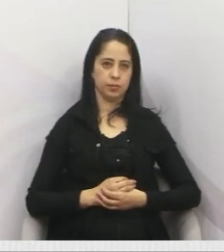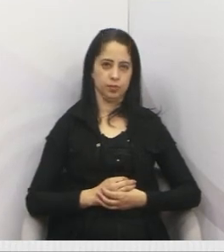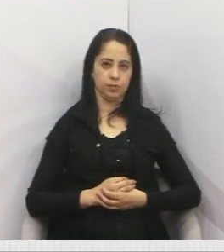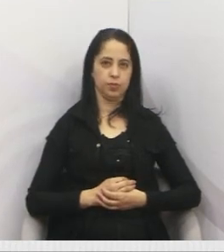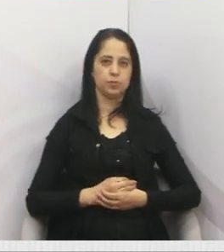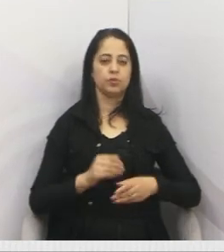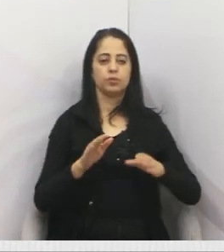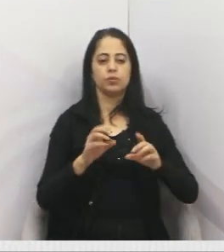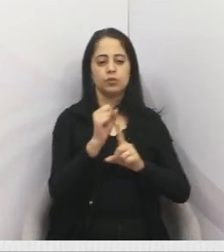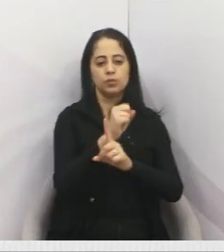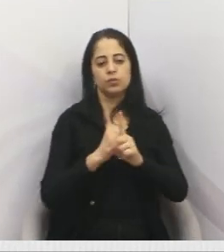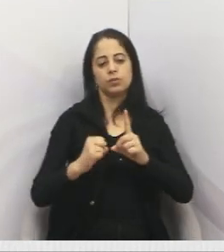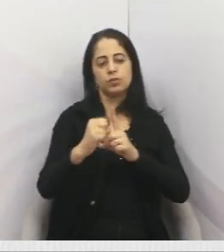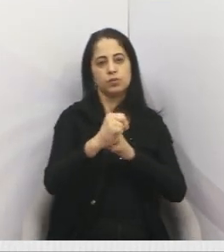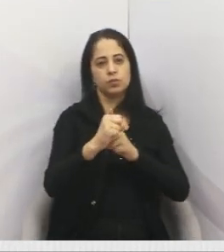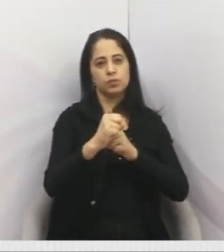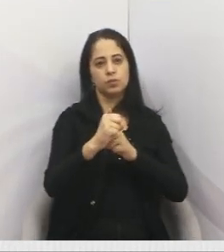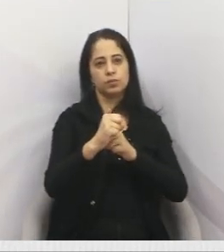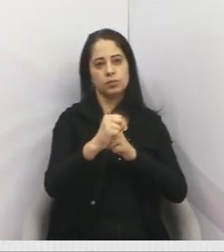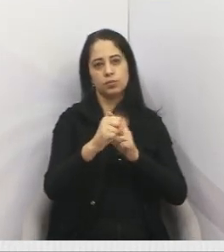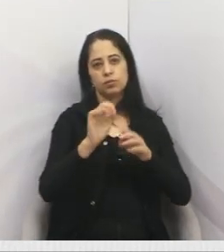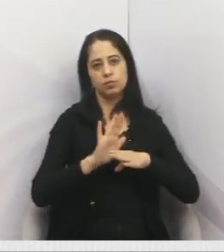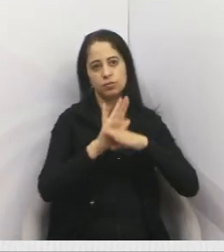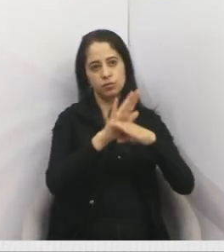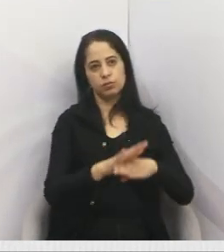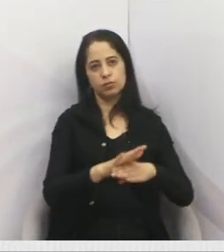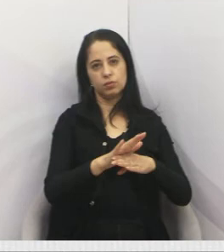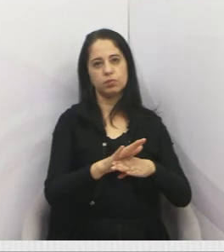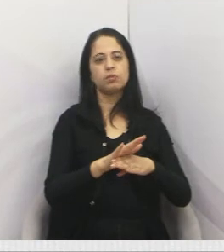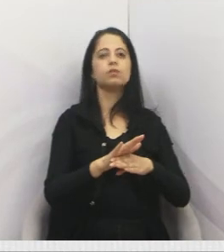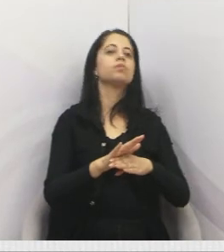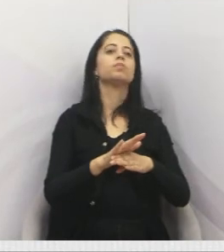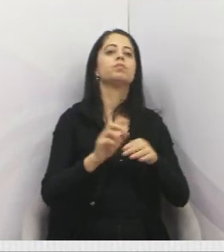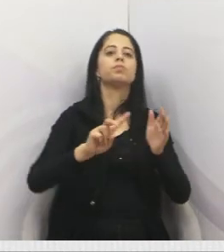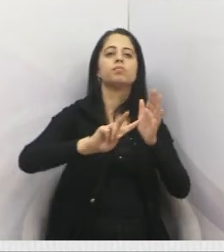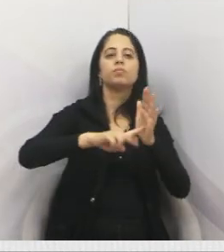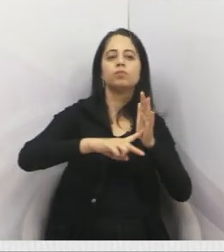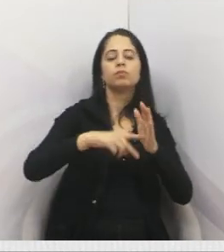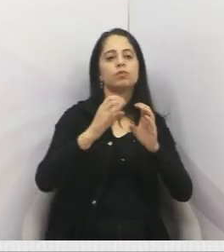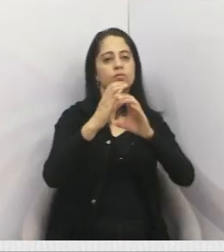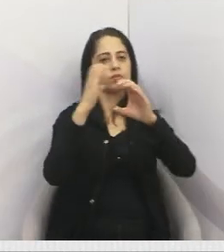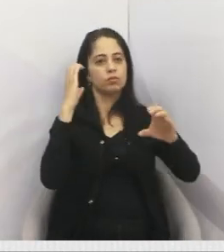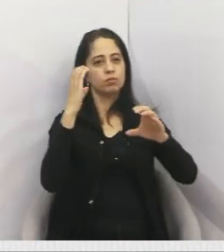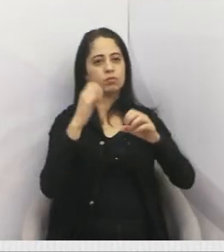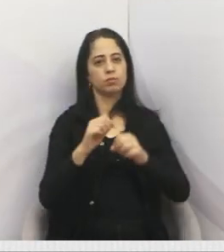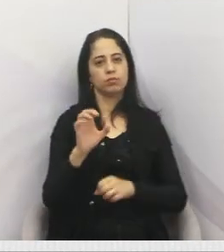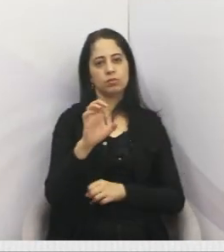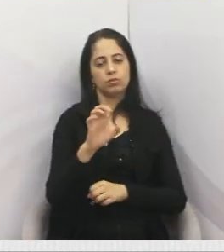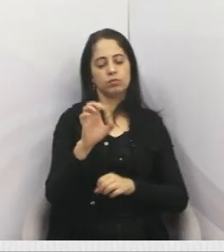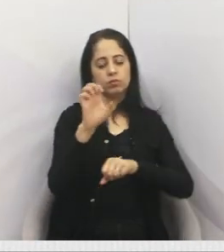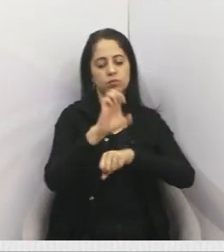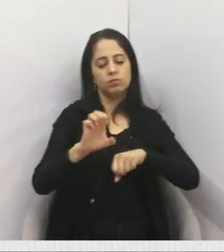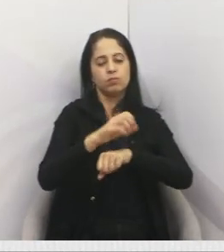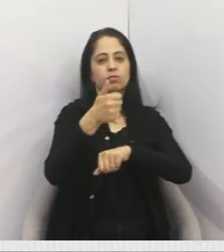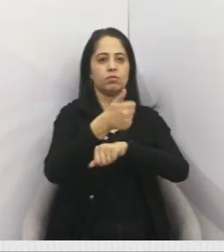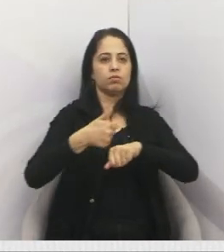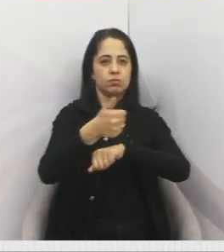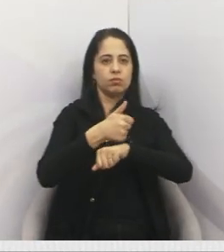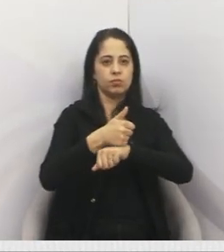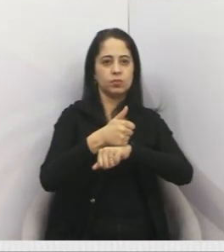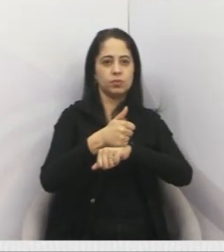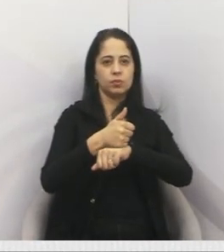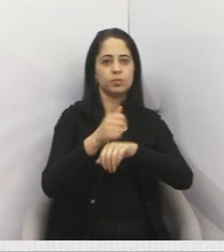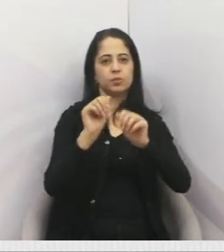Movimentos populares, moradores do Parque Califórnia, entidades de classe sindical e Sindicato dos Engenheiros, empresas ou entidades profissionais,